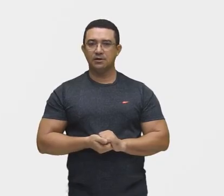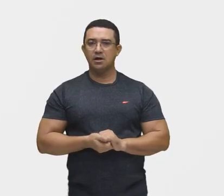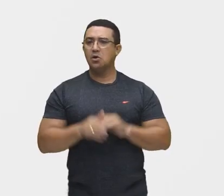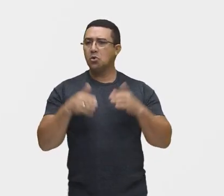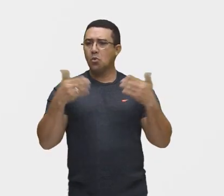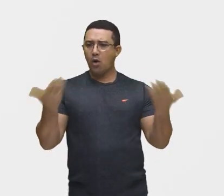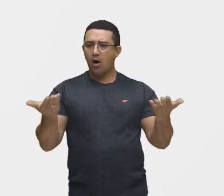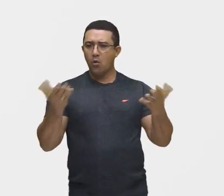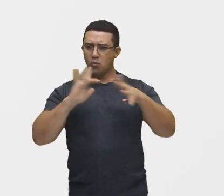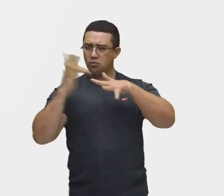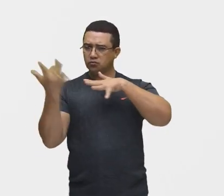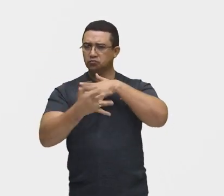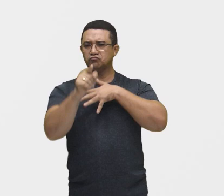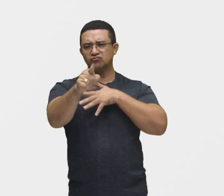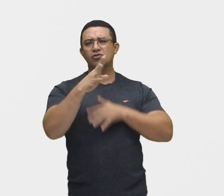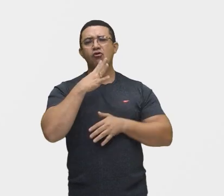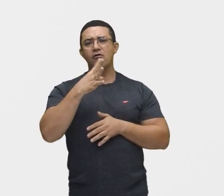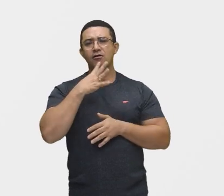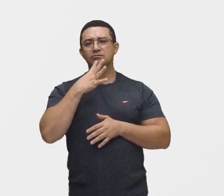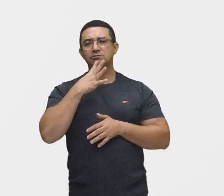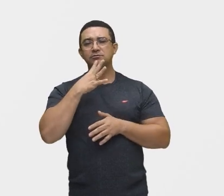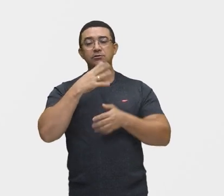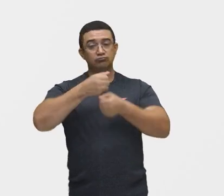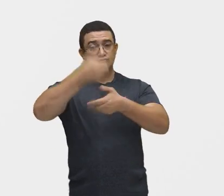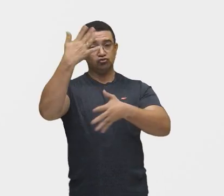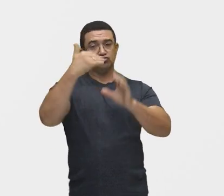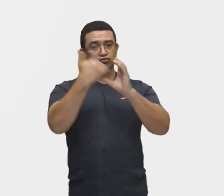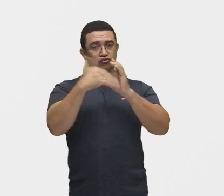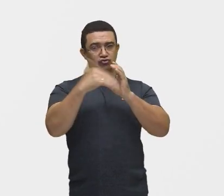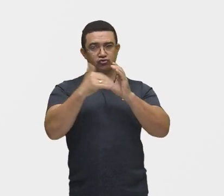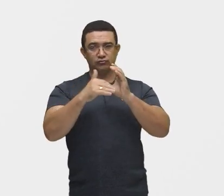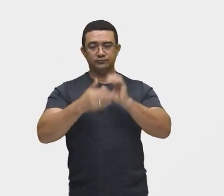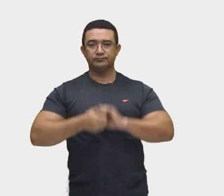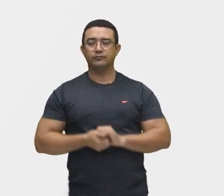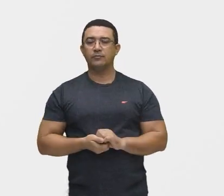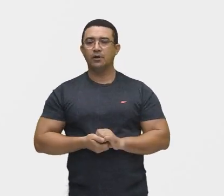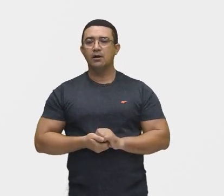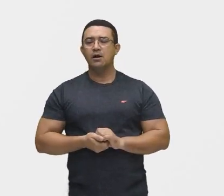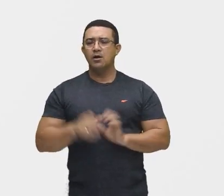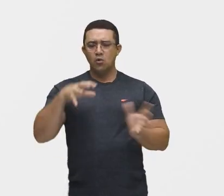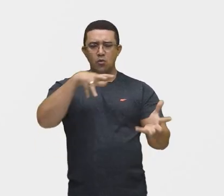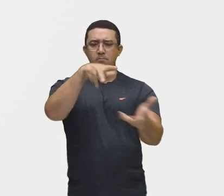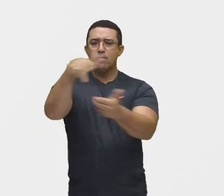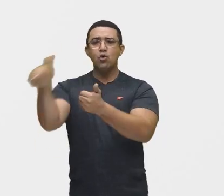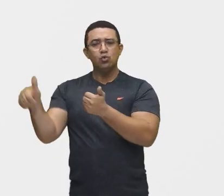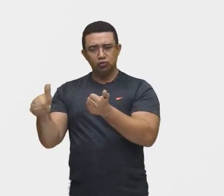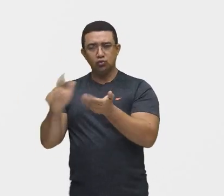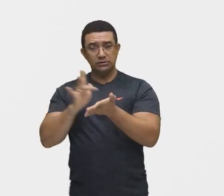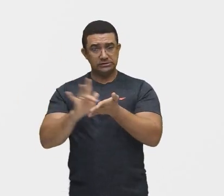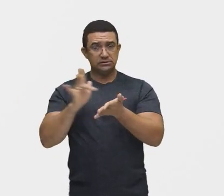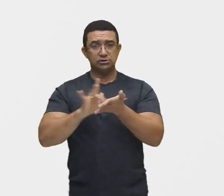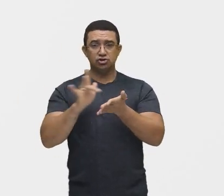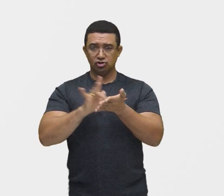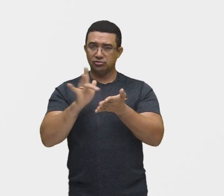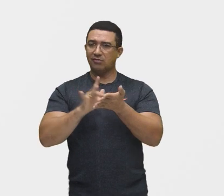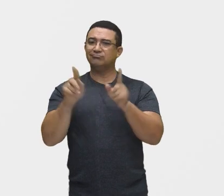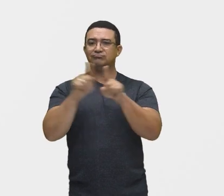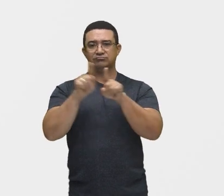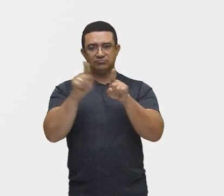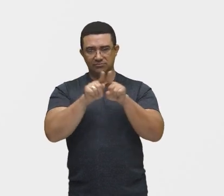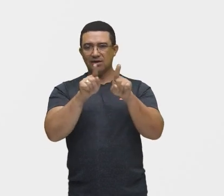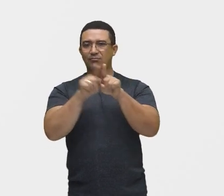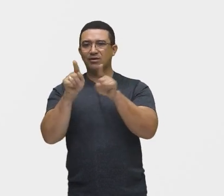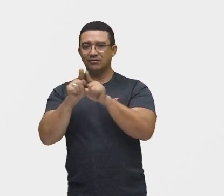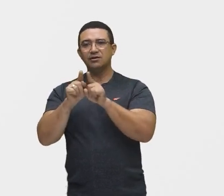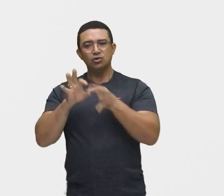conhece? Digita aí para mim no chat, porque olha só, esse mundo digital, ele está muito atrelado, né, às redes sociais, que é onde